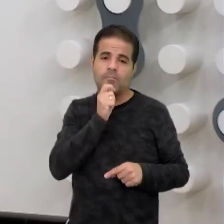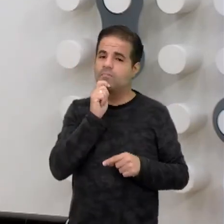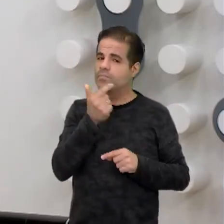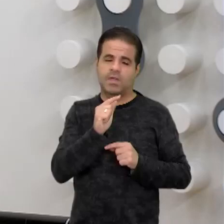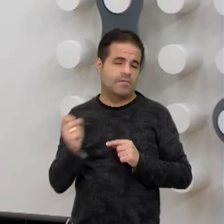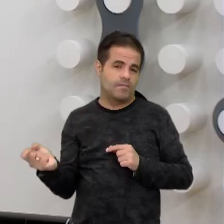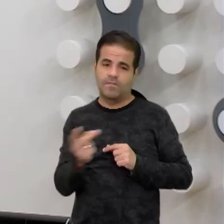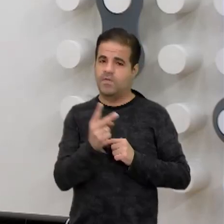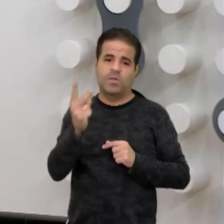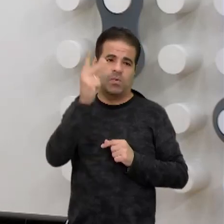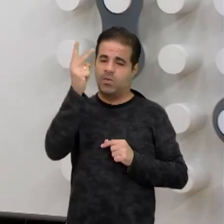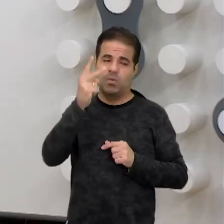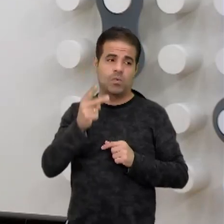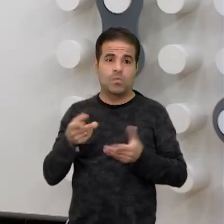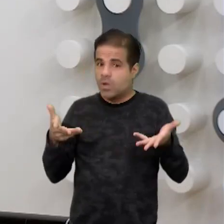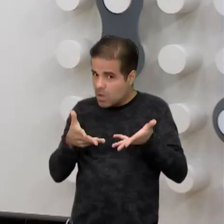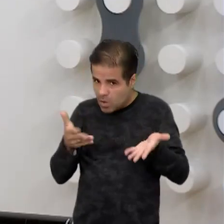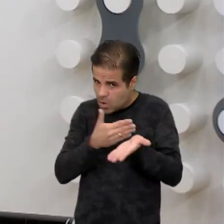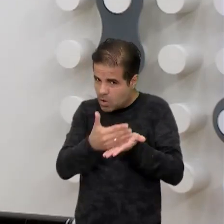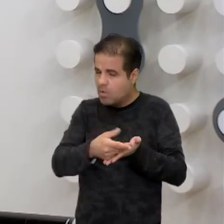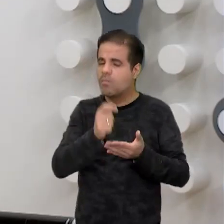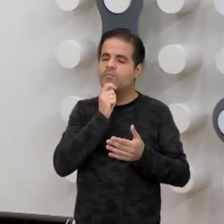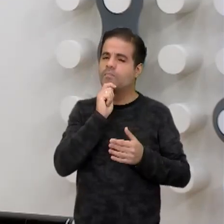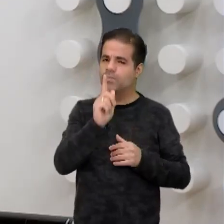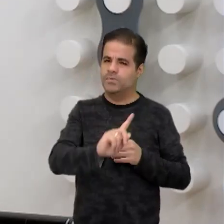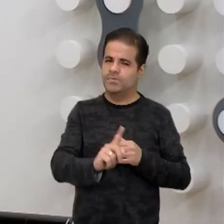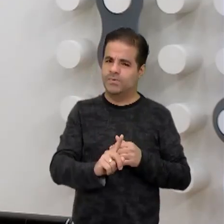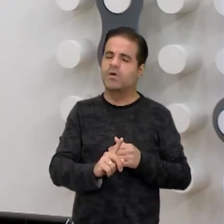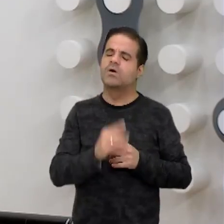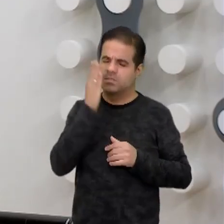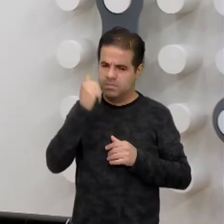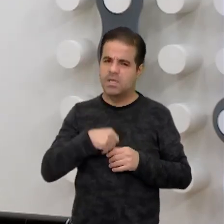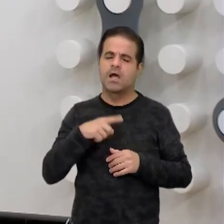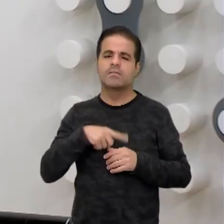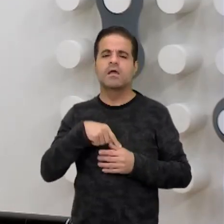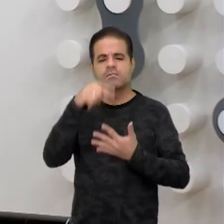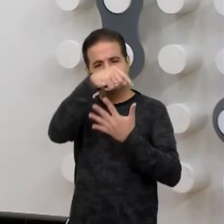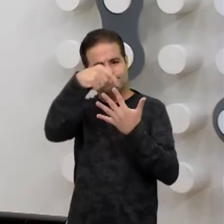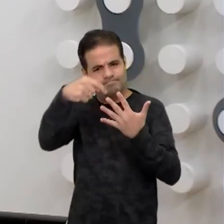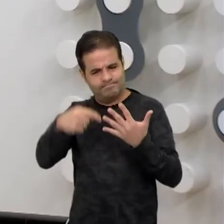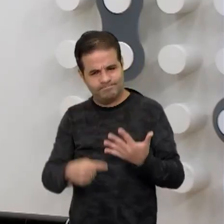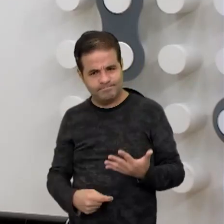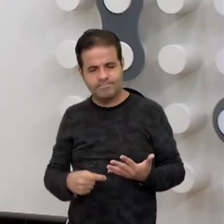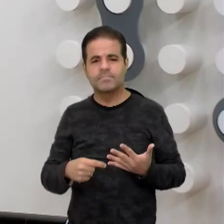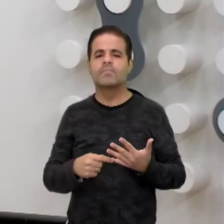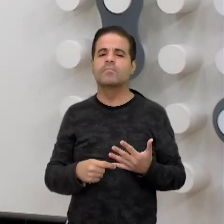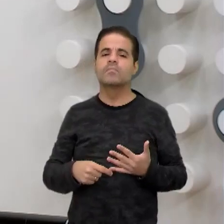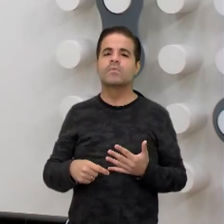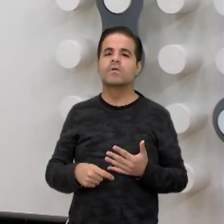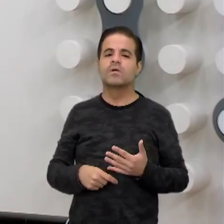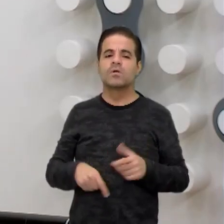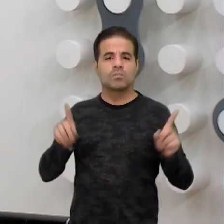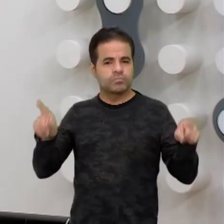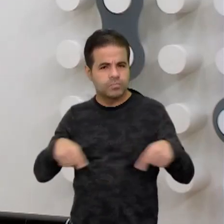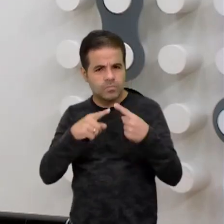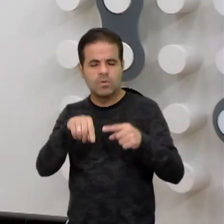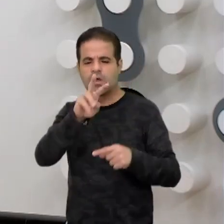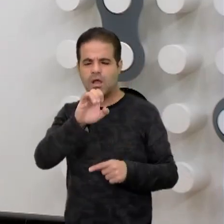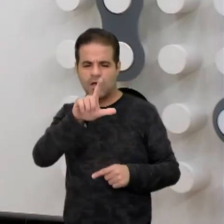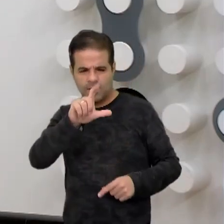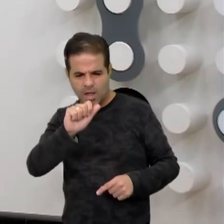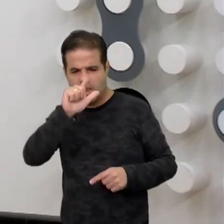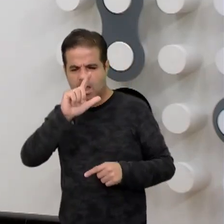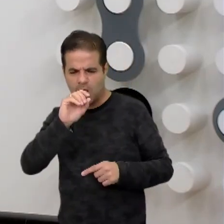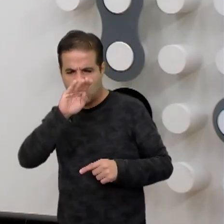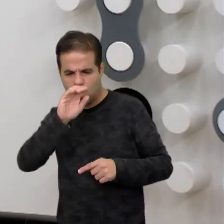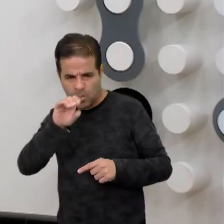valorizada. Isso não é de hoje também, nós temos grandes compositores eruditos, lembrado do maestro Villa-Lobos,